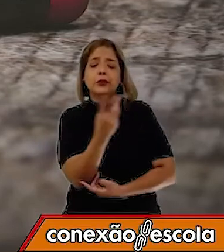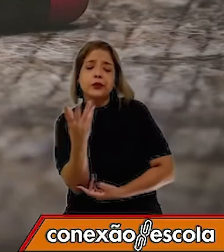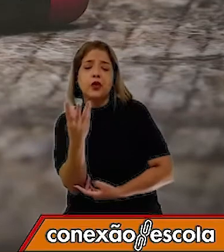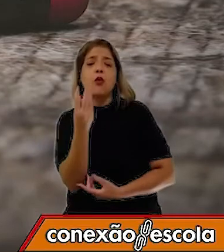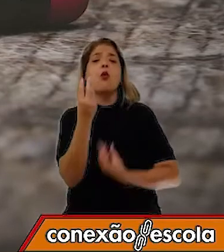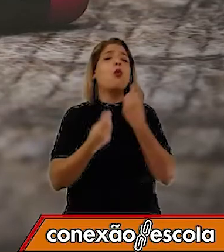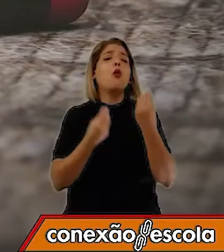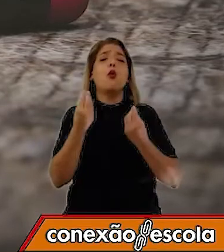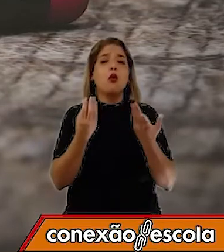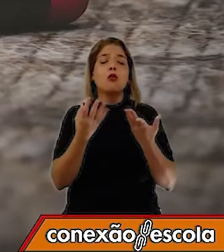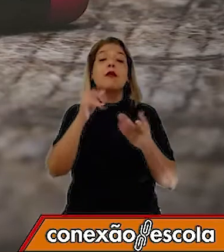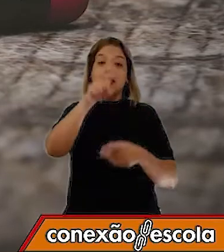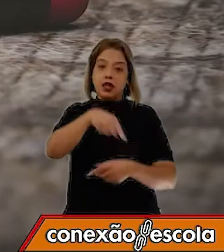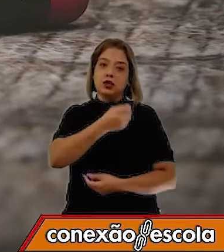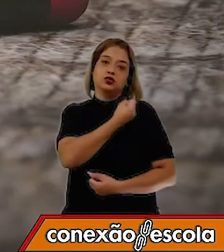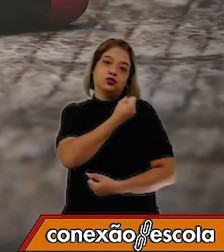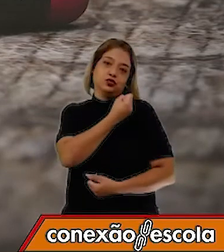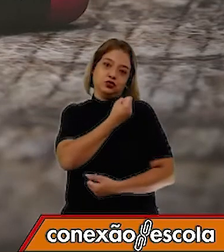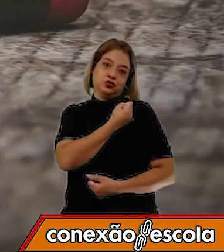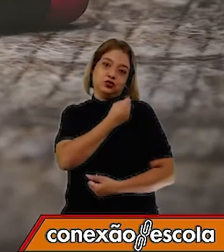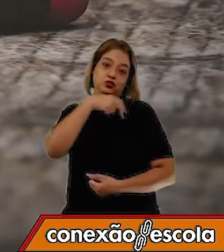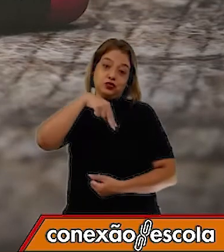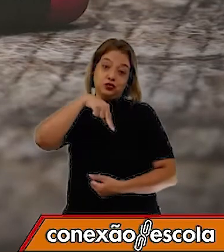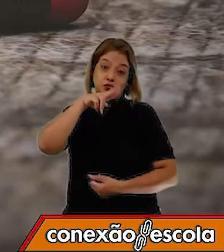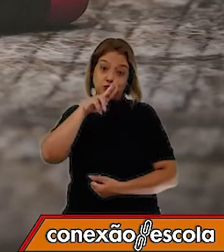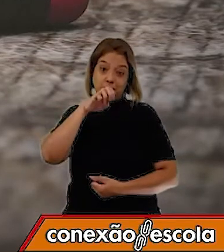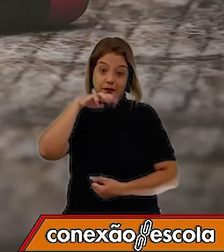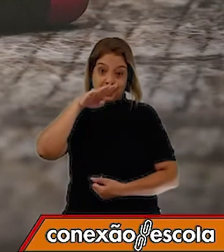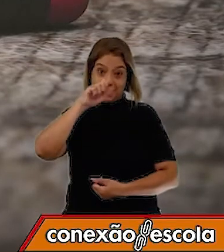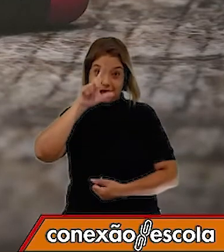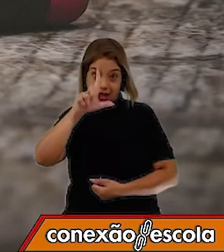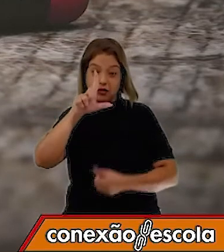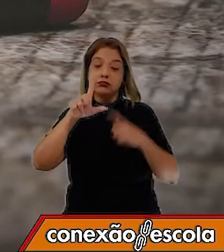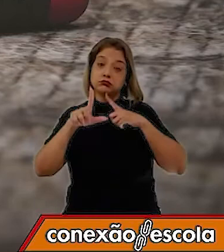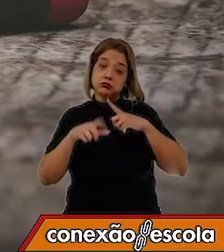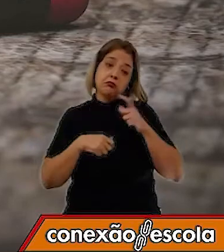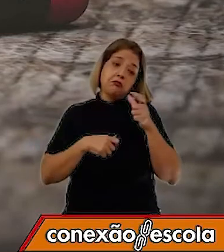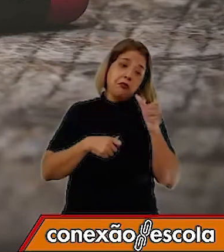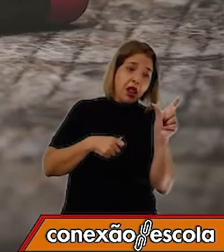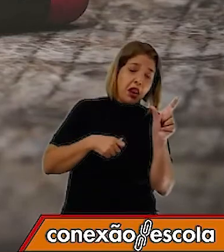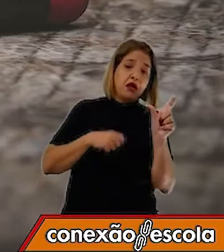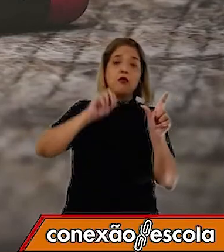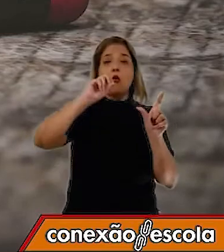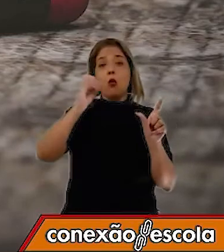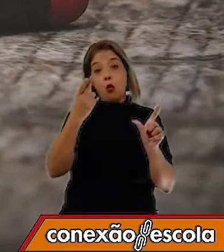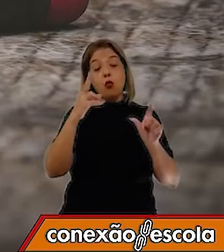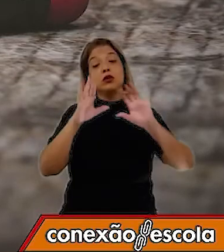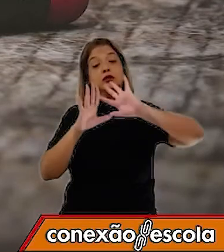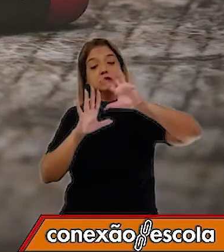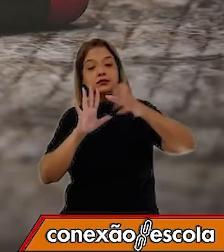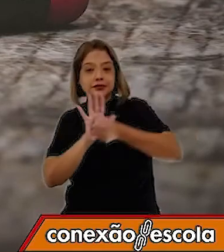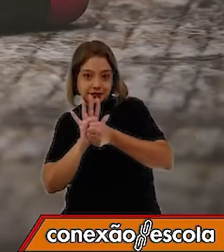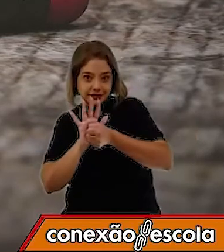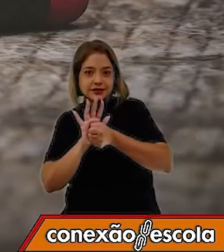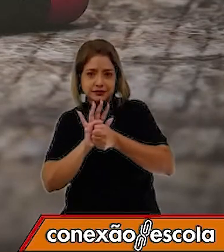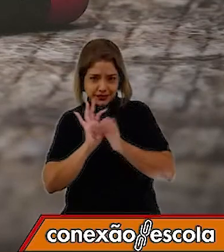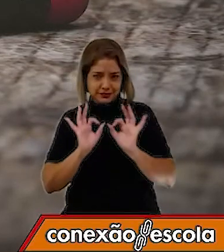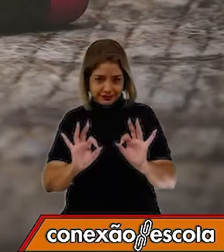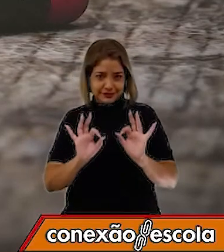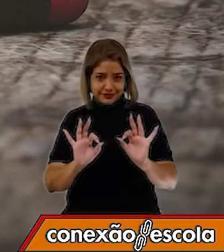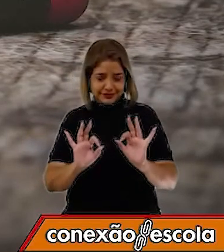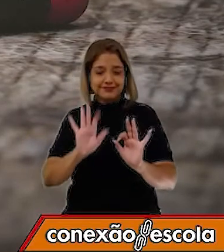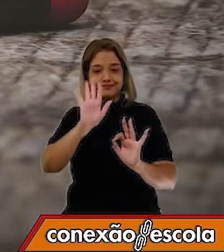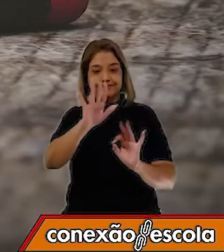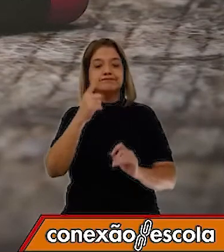quantidade? Por numeral. O numeral ele é formado por palavra e símbolo, certo? Então, o